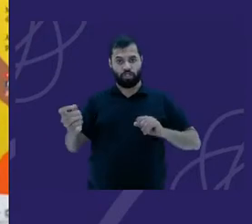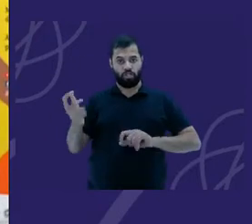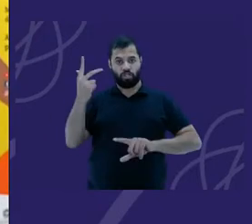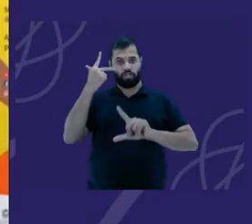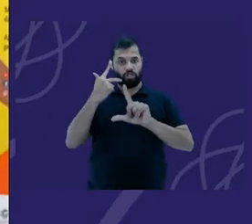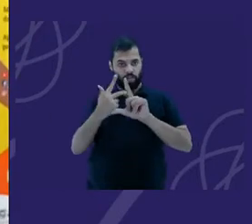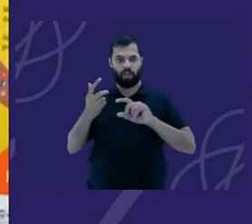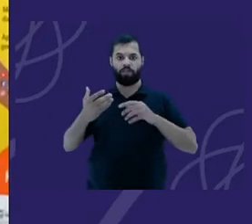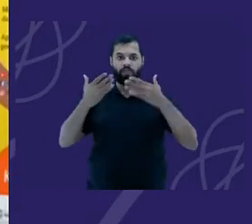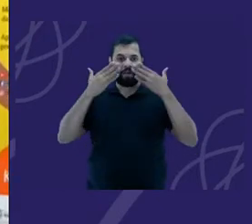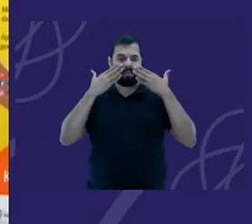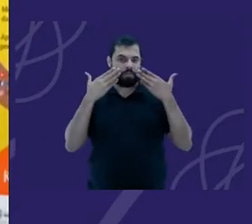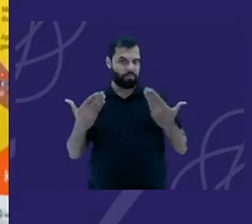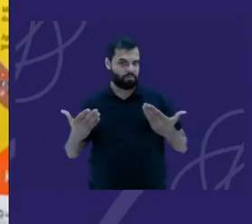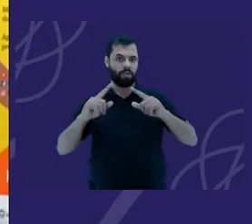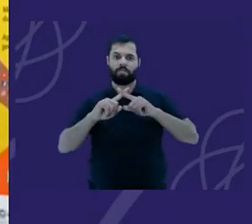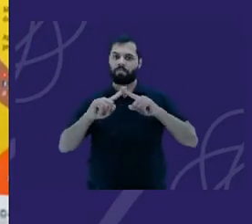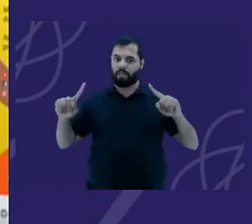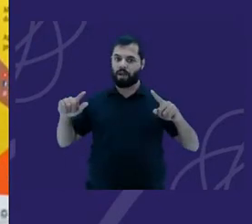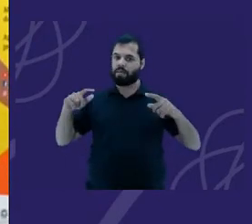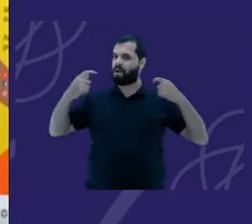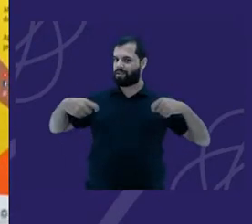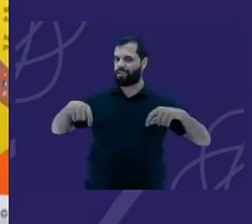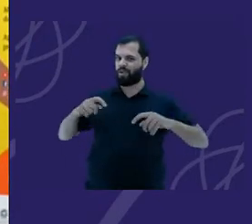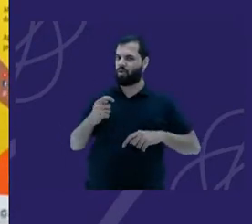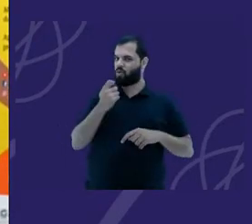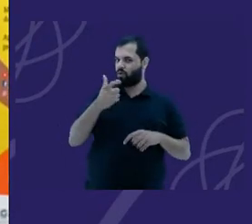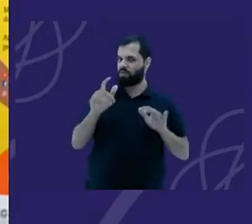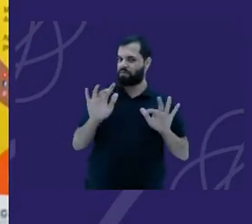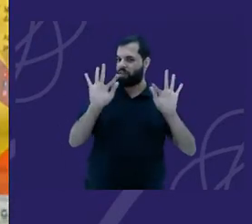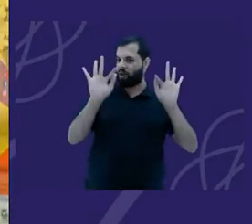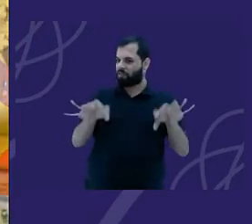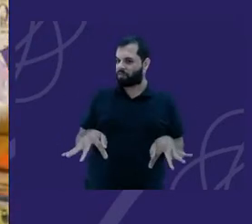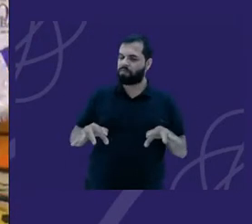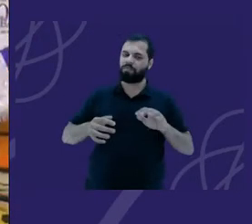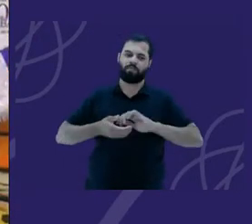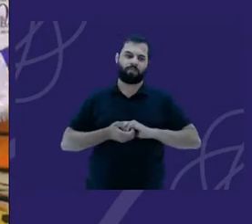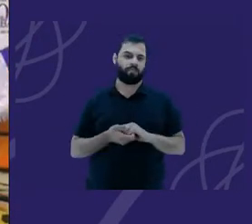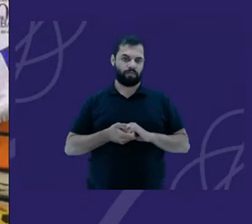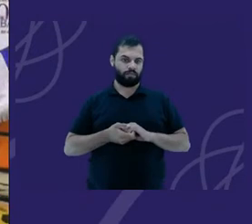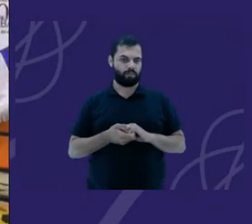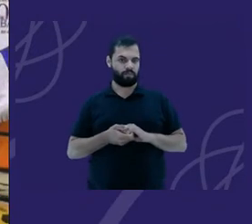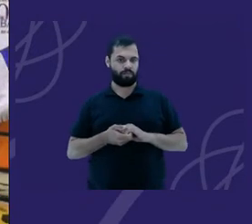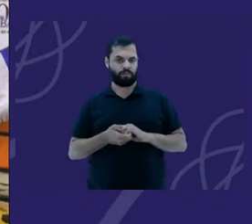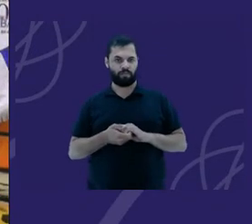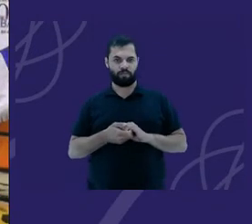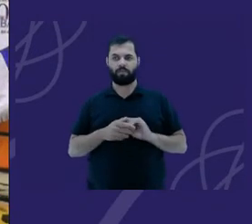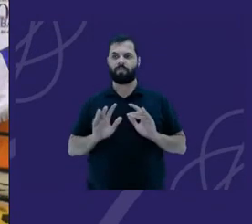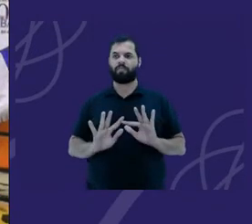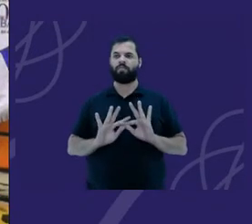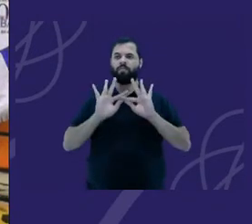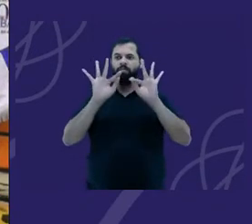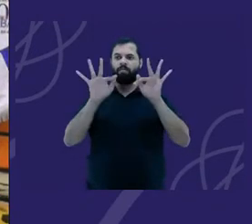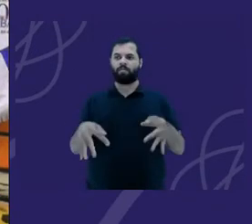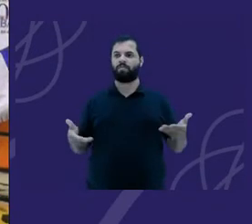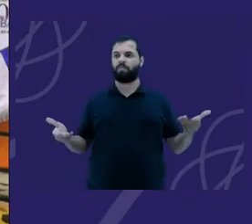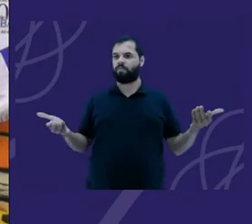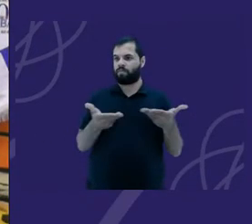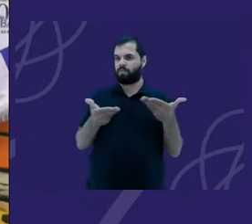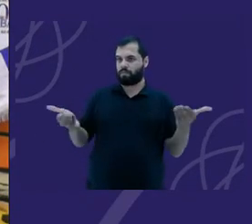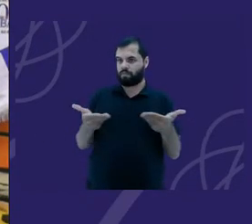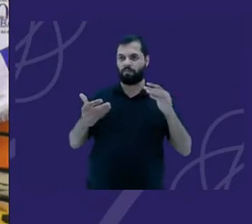ação, infelizmente. Mas felizmente porque esse encerramento da 18ª